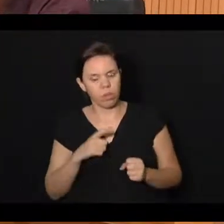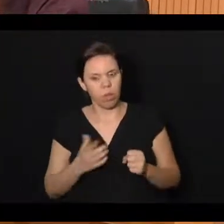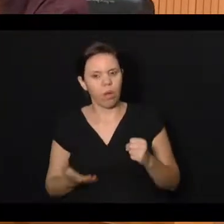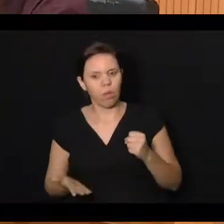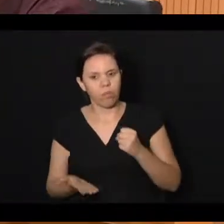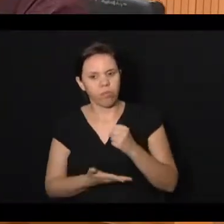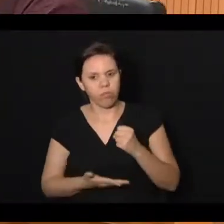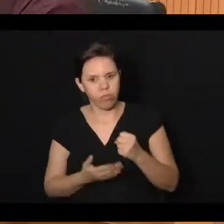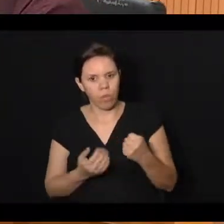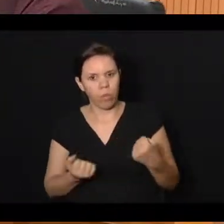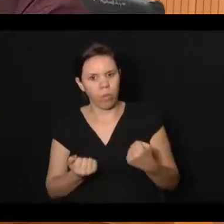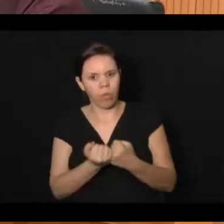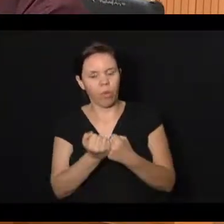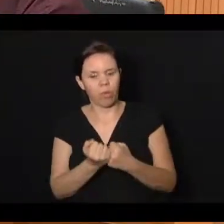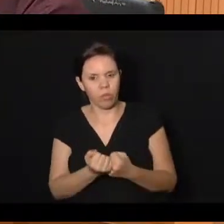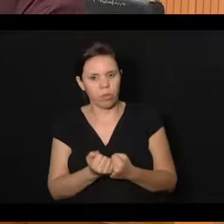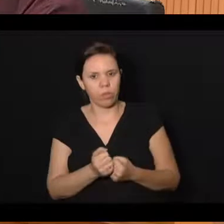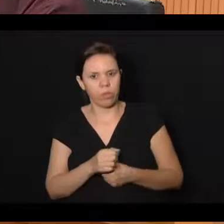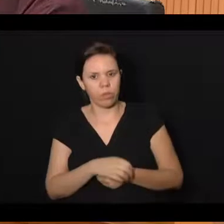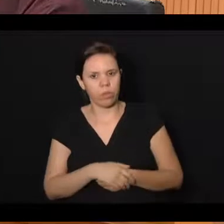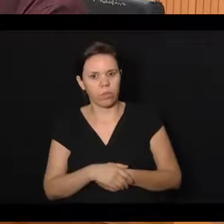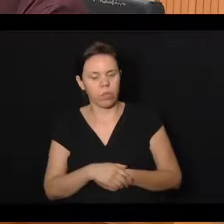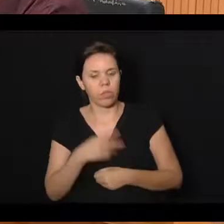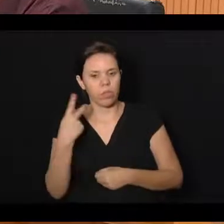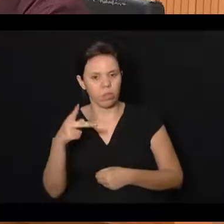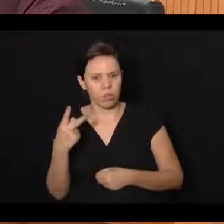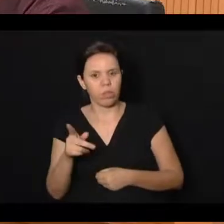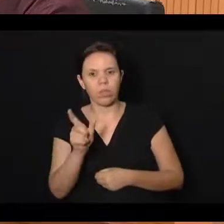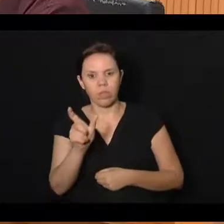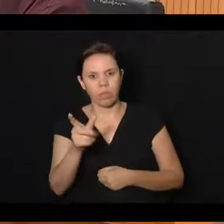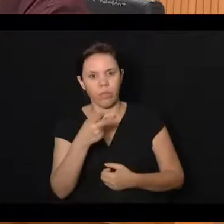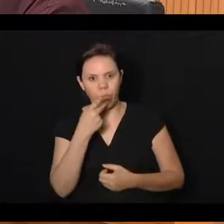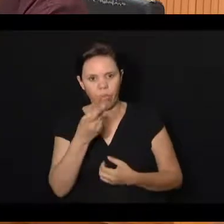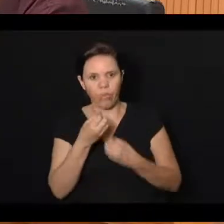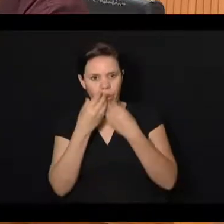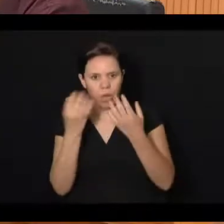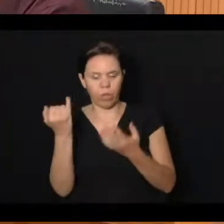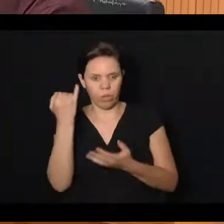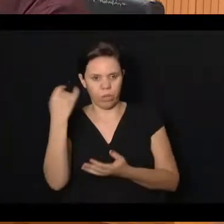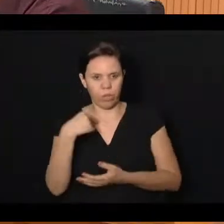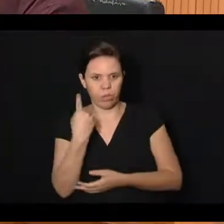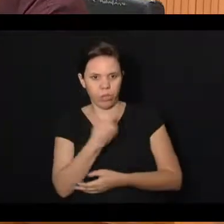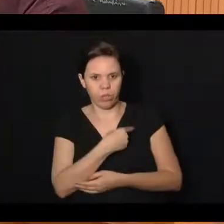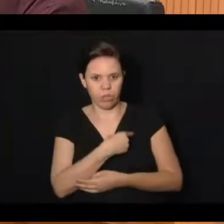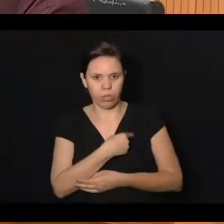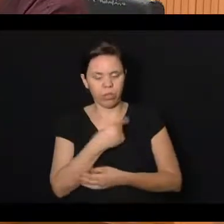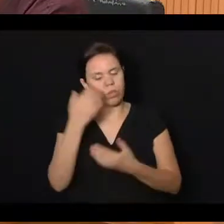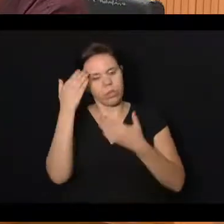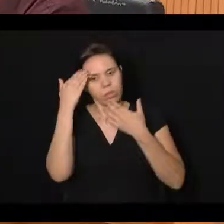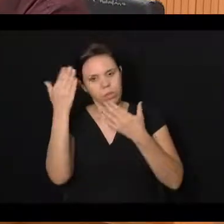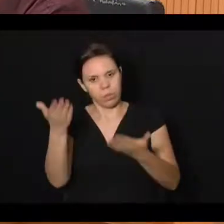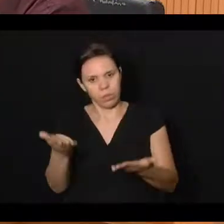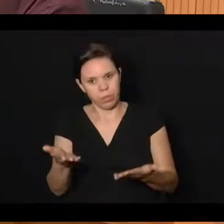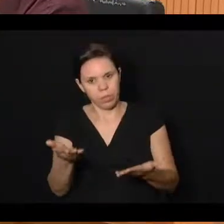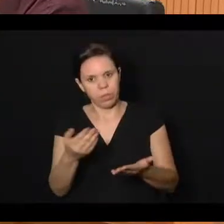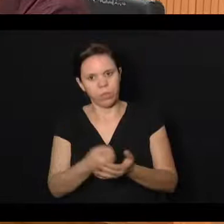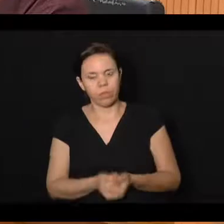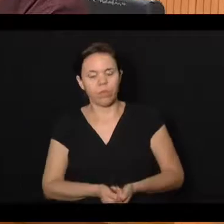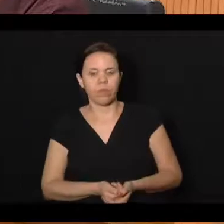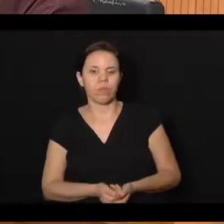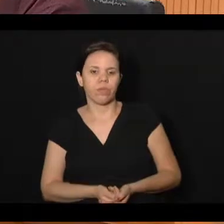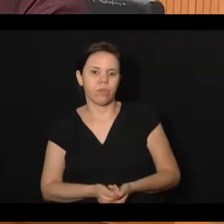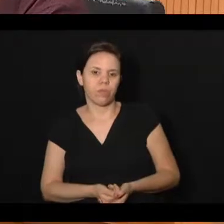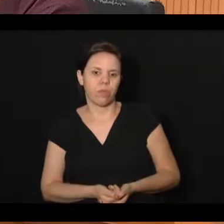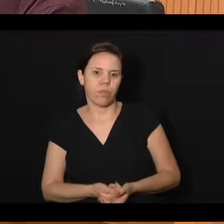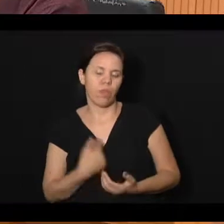de fato deus mas assim a sua palavra também importante pra mim então eu faço o meu agradecimento aqui em nome